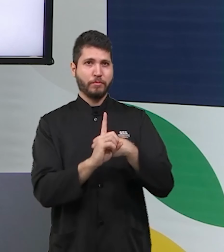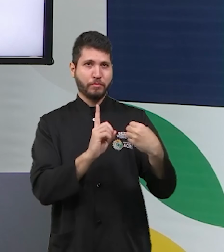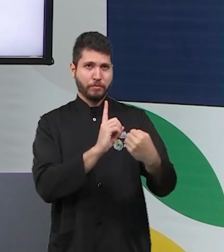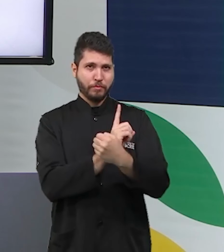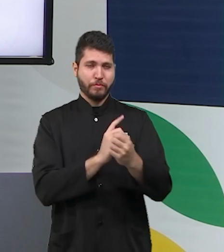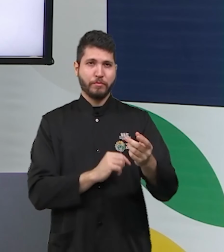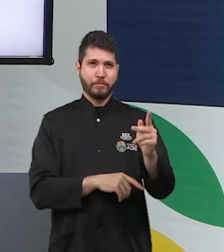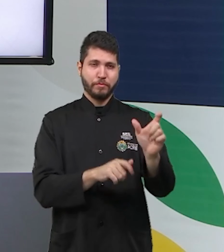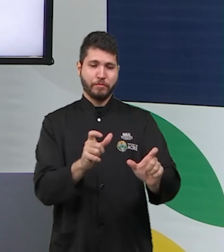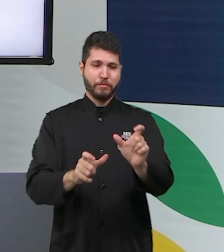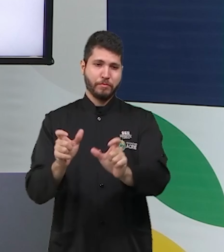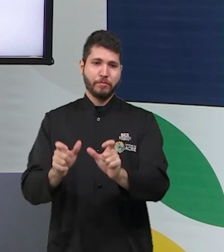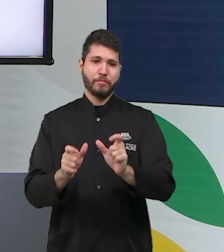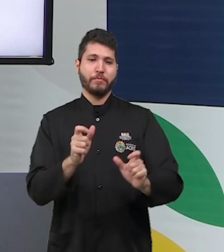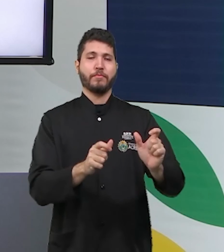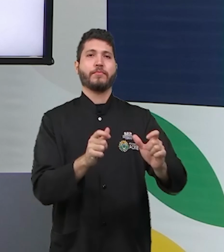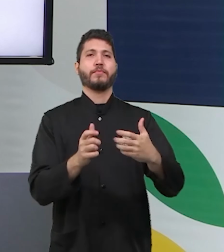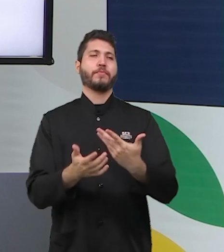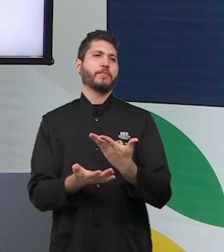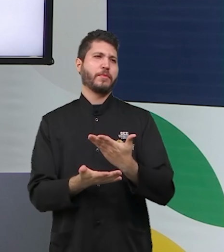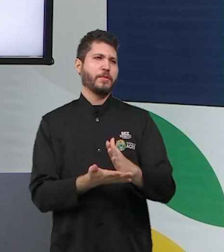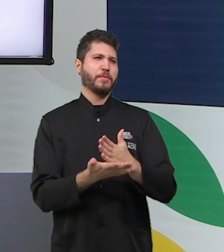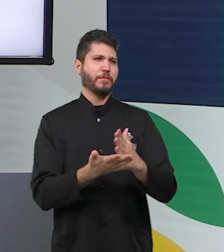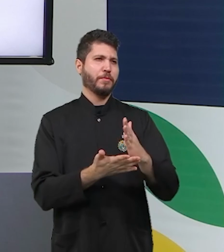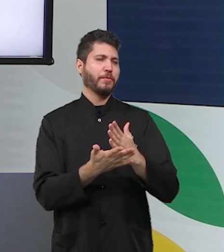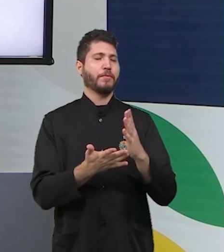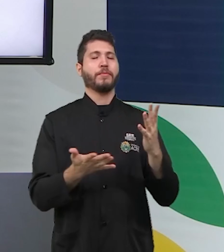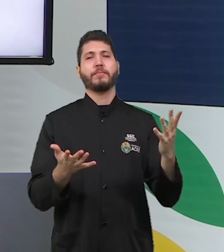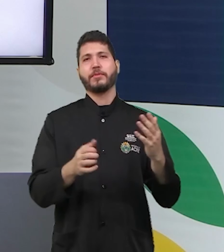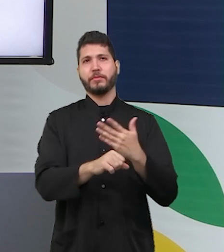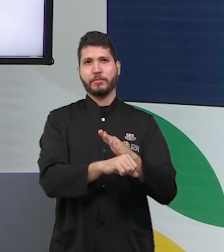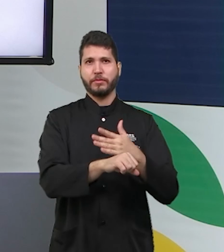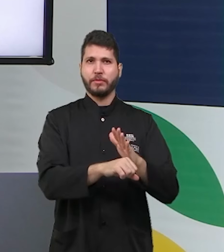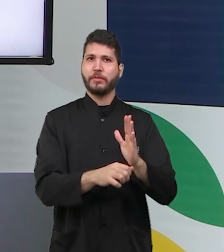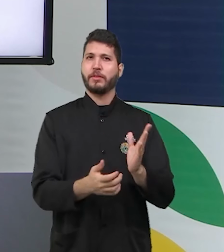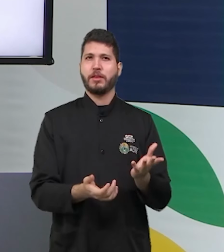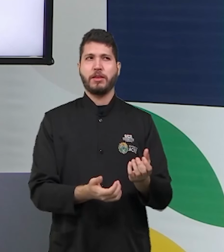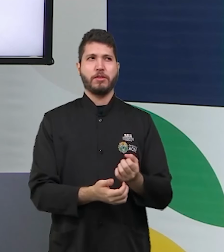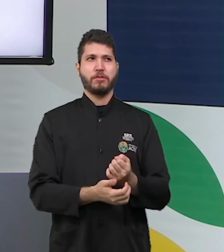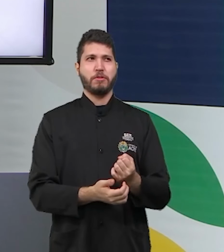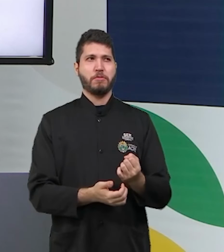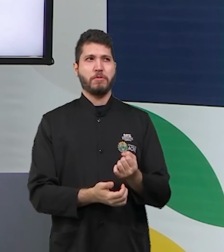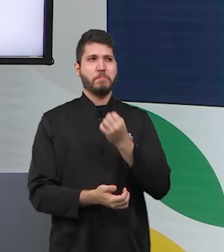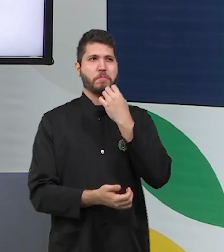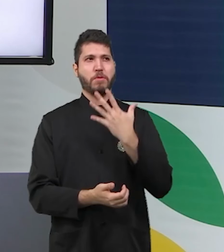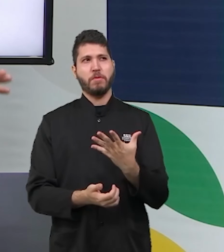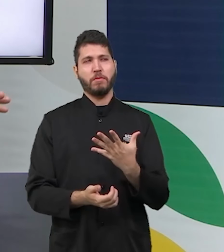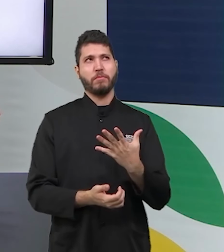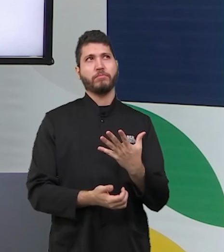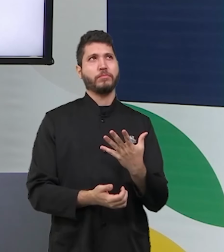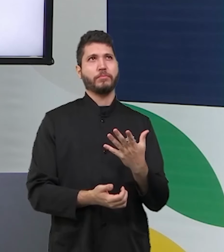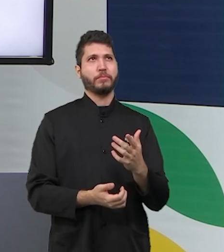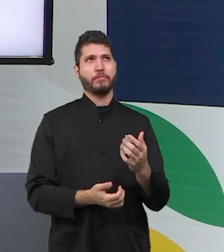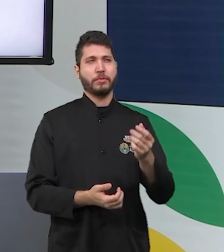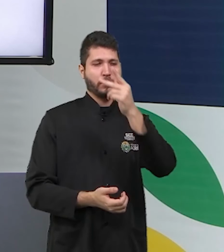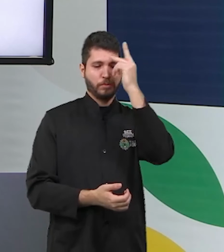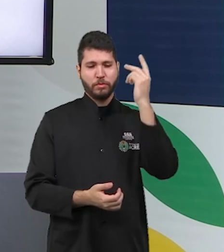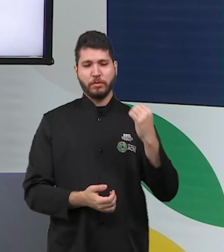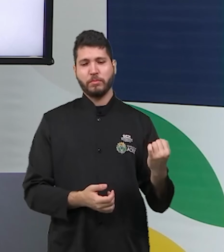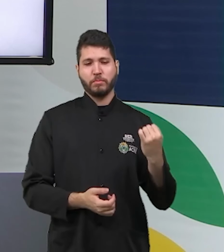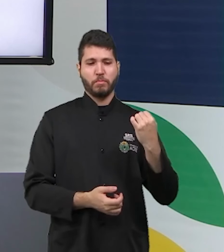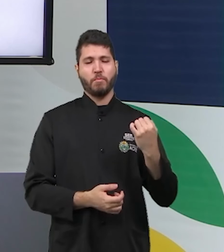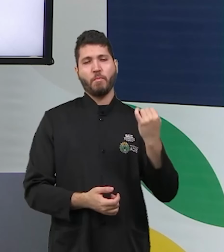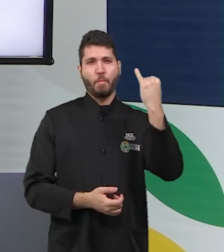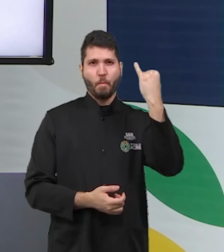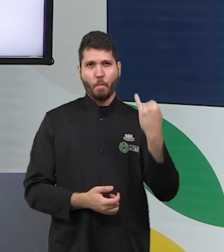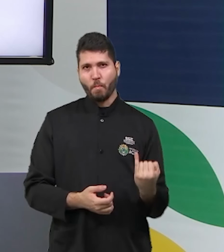Pessoas determinando que algumas práticas só servem para gente magrinha, ou algumas práticas só servem para gente flexível, para gente